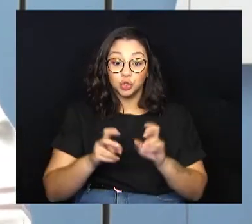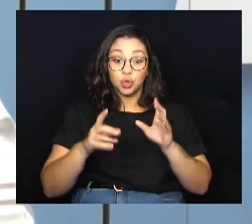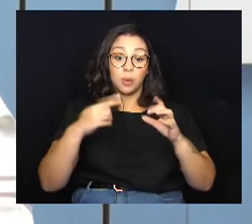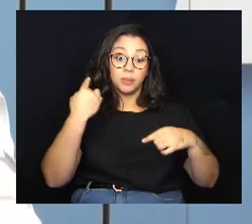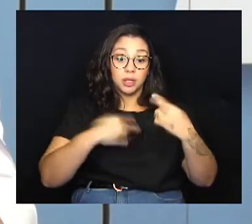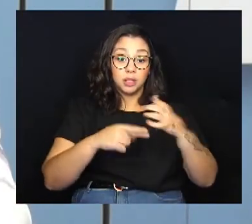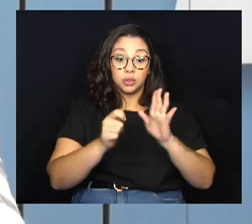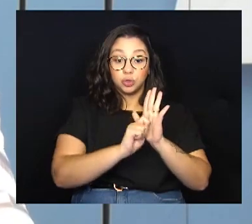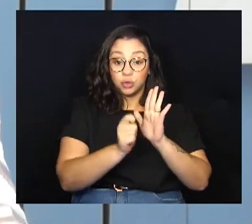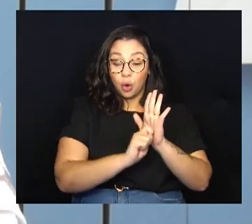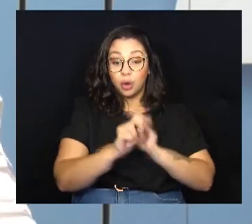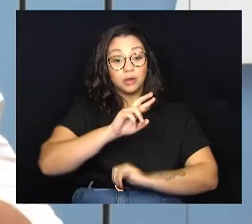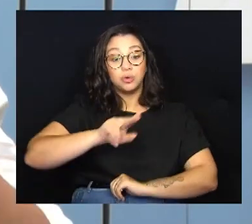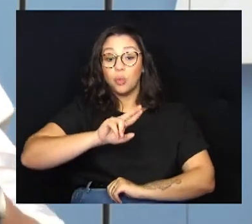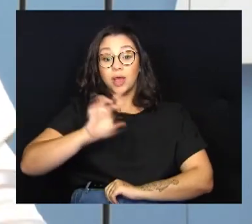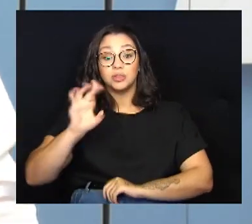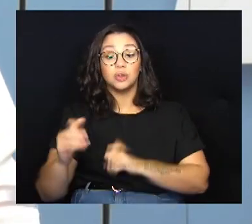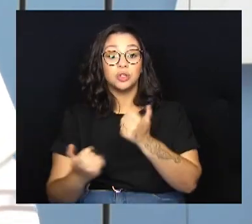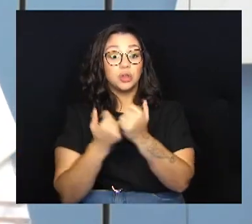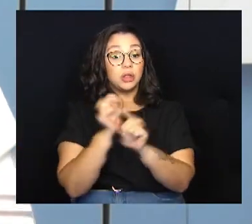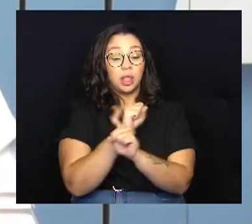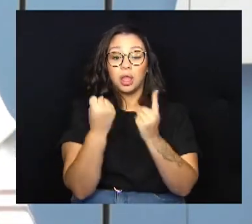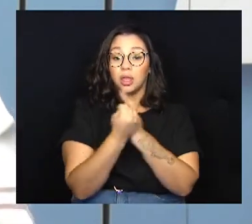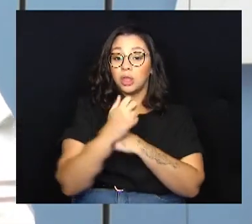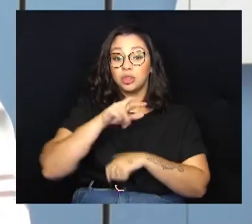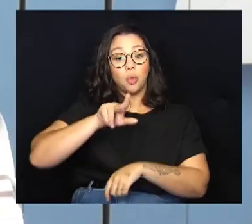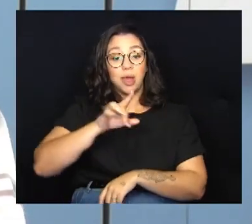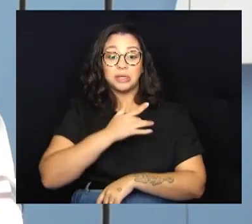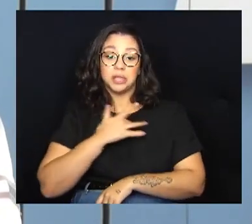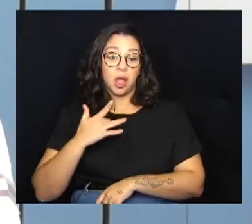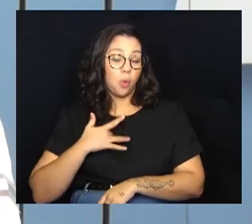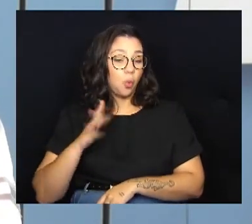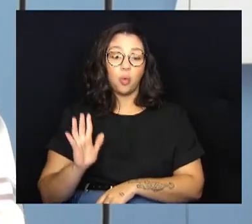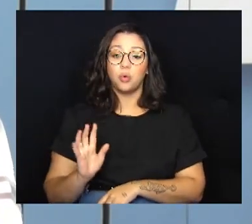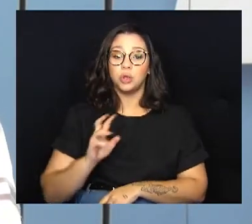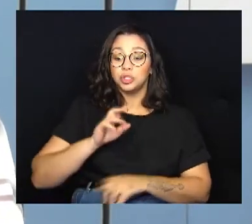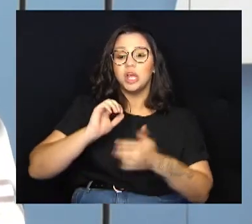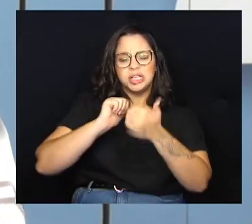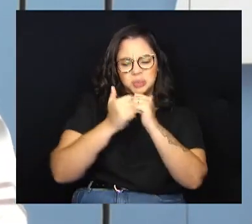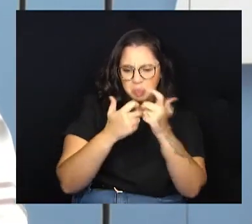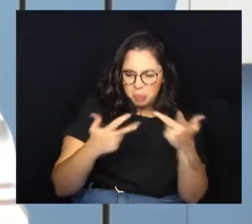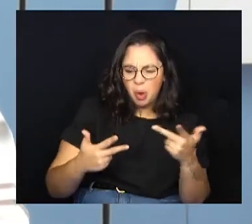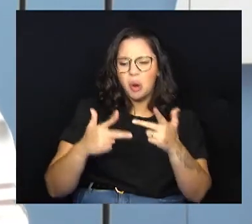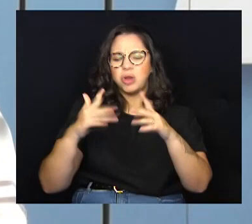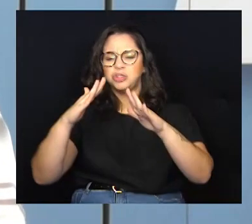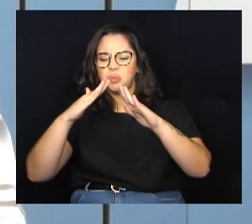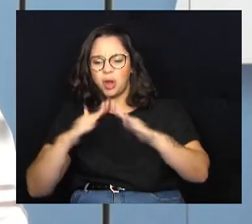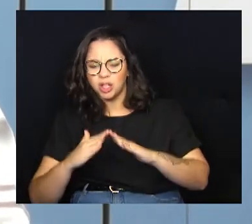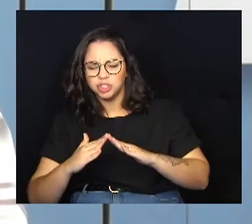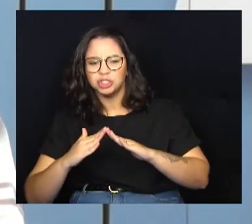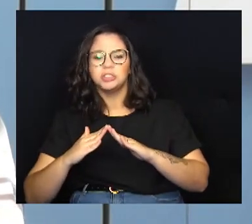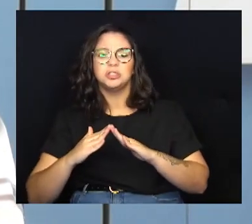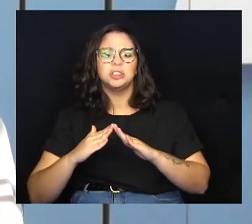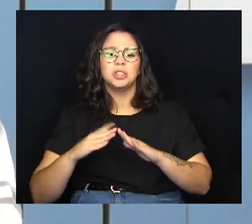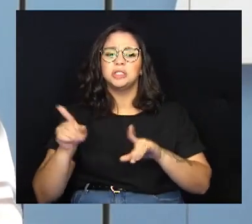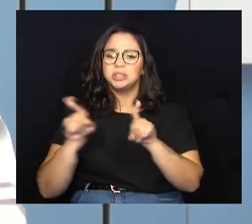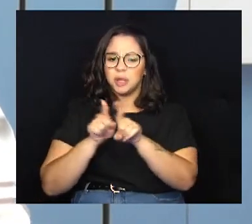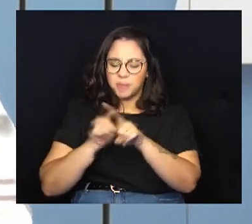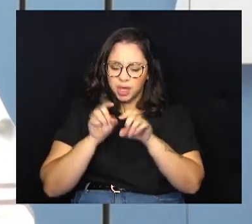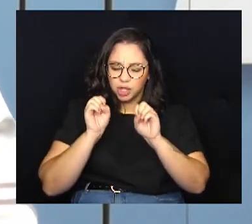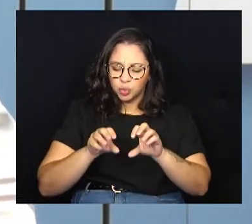crianças e adolescentes. O Instituto Padre Haroldo trabalha com mais de quase 400 crianças em serviços de convivência